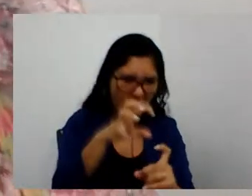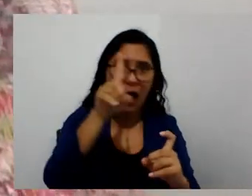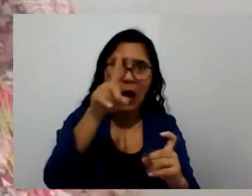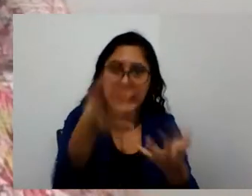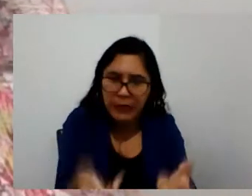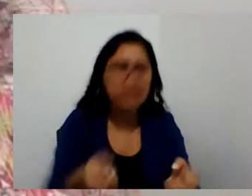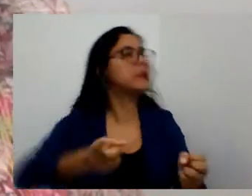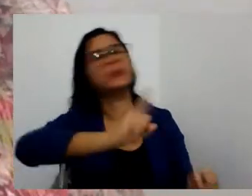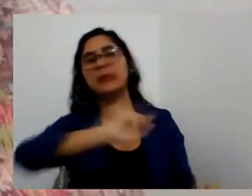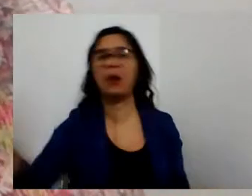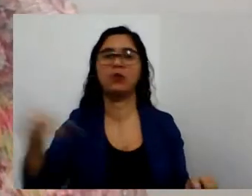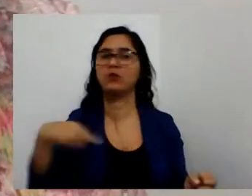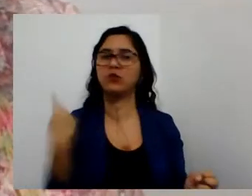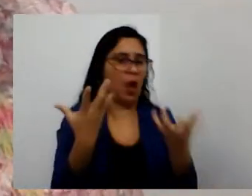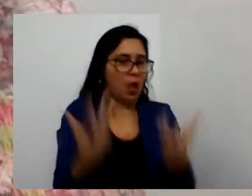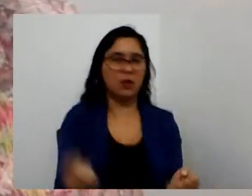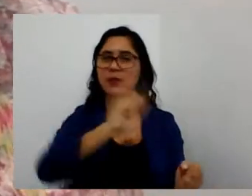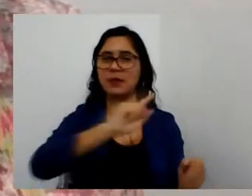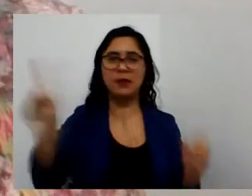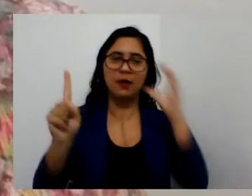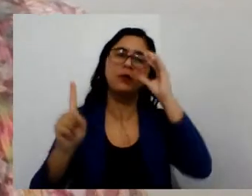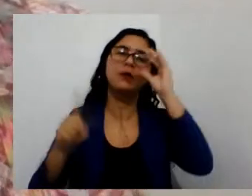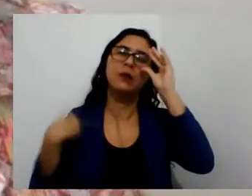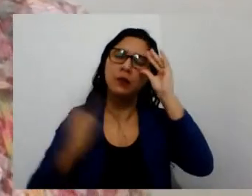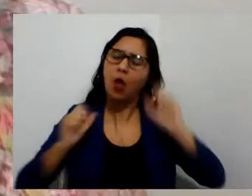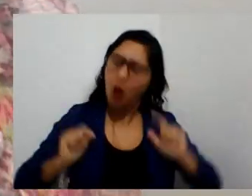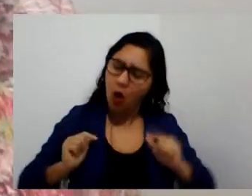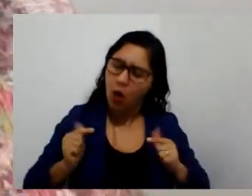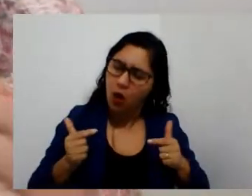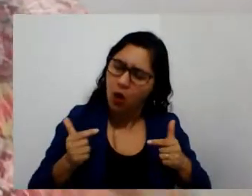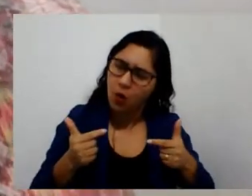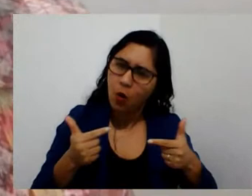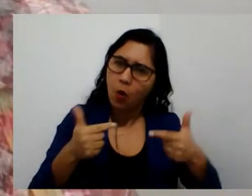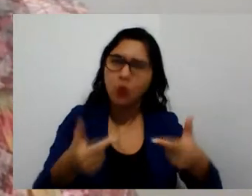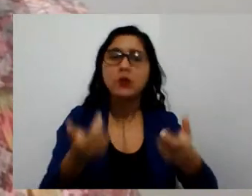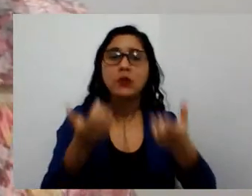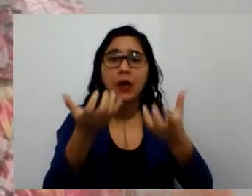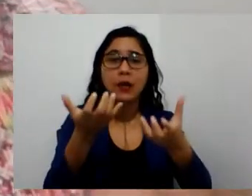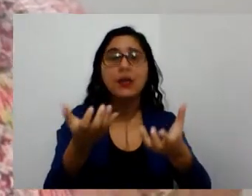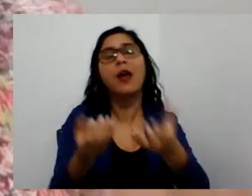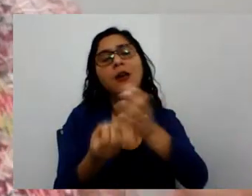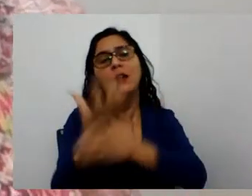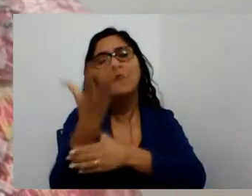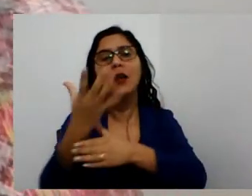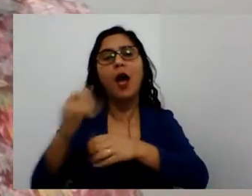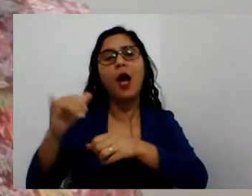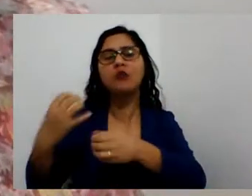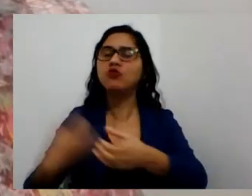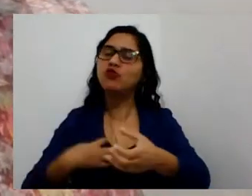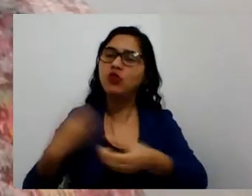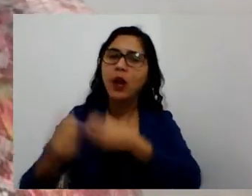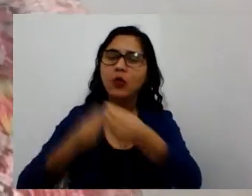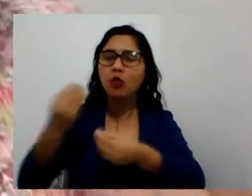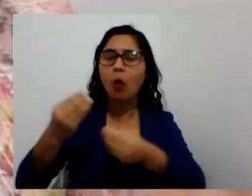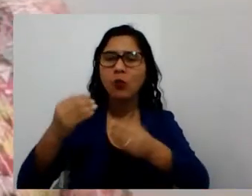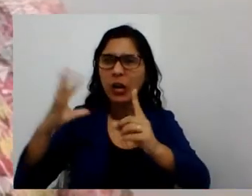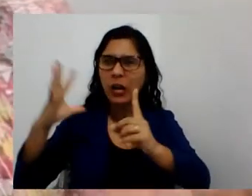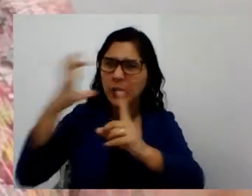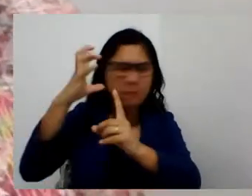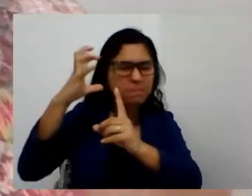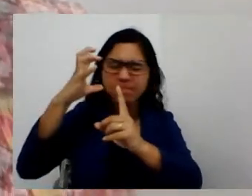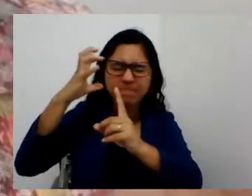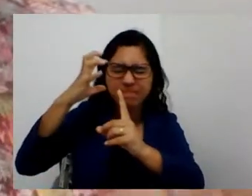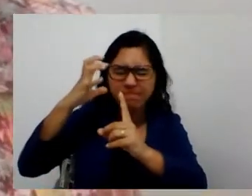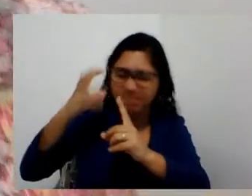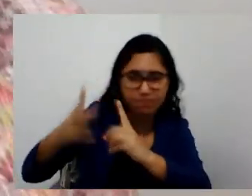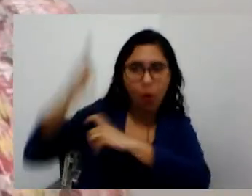aceitar isso. Estamos com muita luta buscando aí criar instrumentos para coibir isto. Também